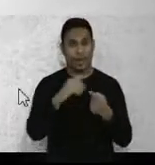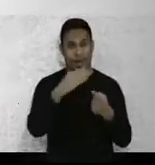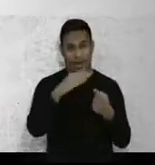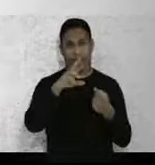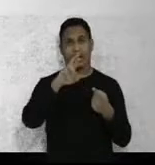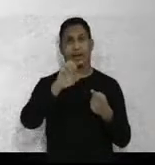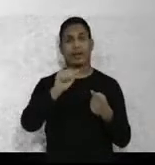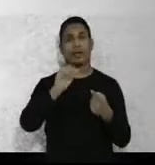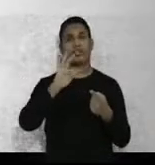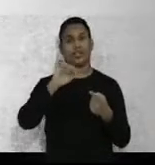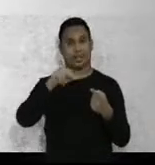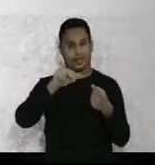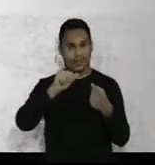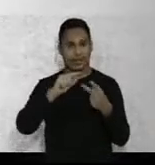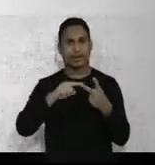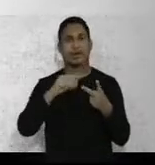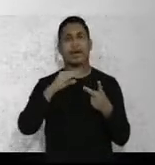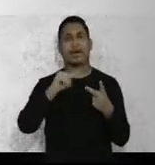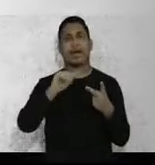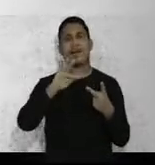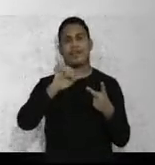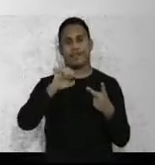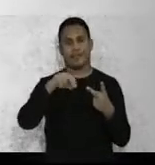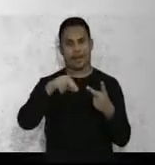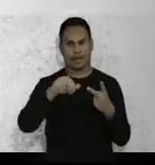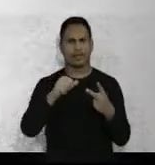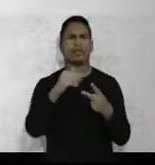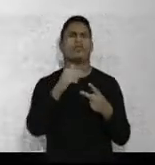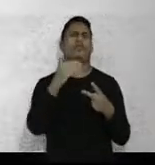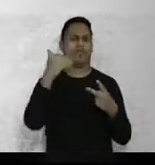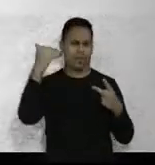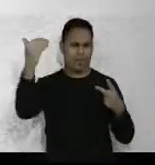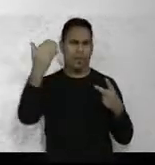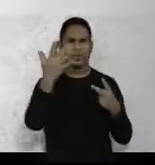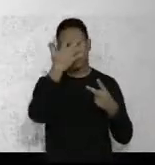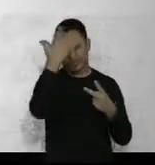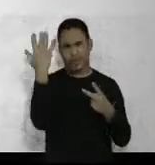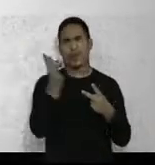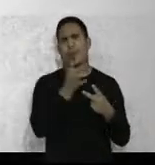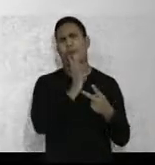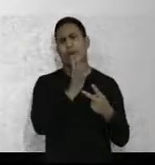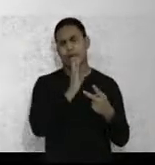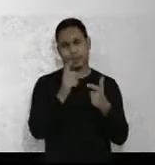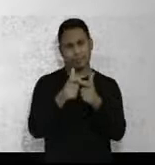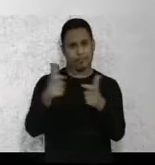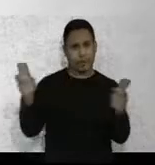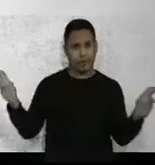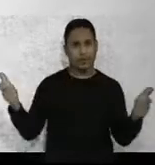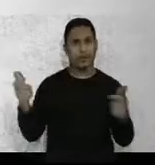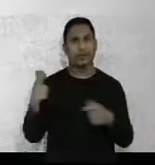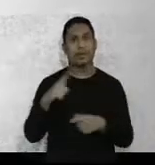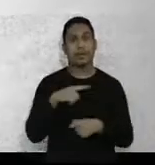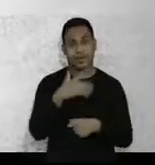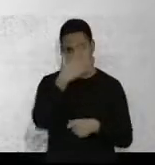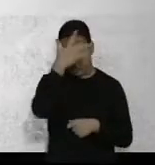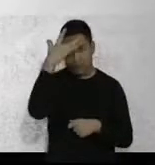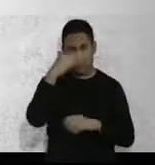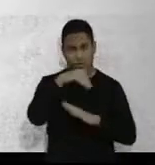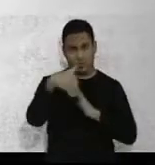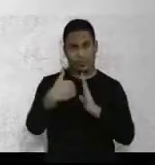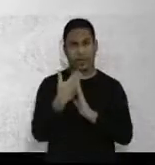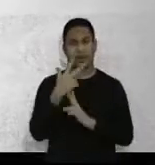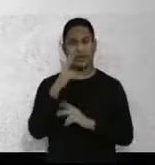já tenha ouvido falar. Alguém está falando comigo aqui do Instagram, só um minuto, minha gente. É difícil ver essa história do